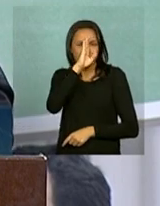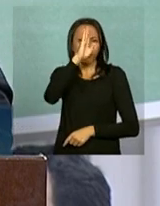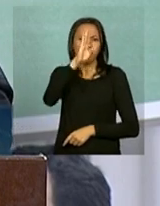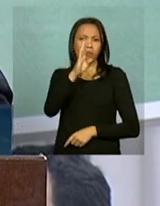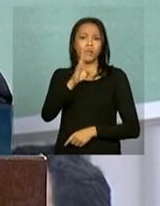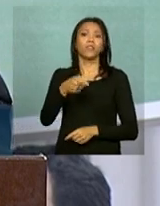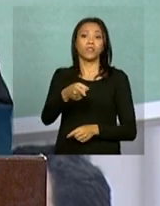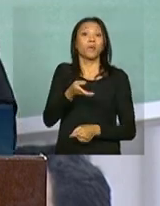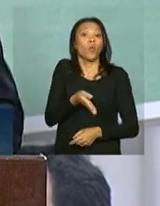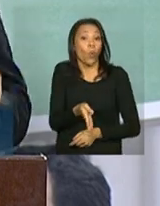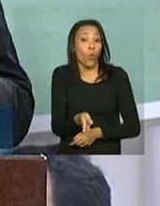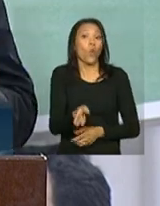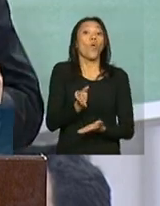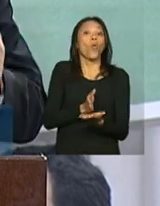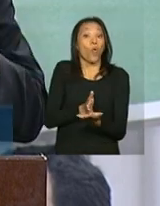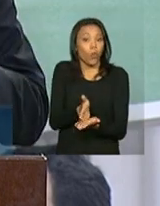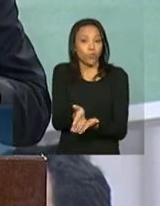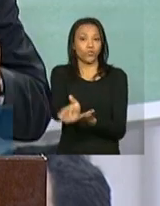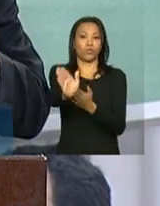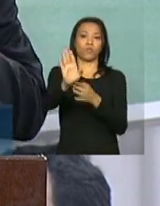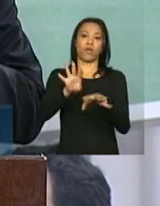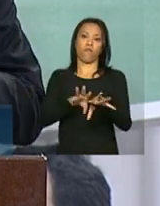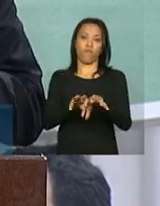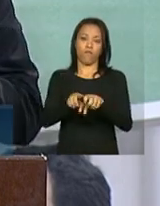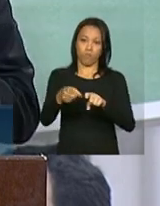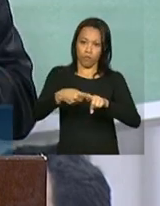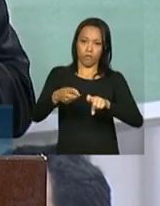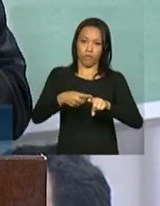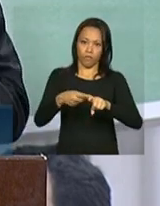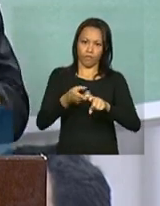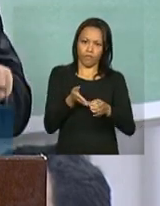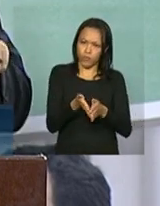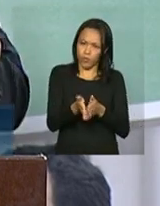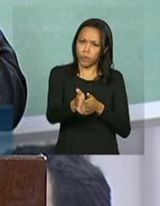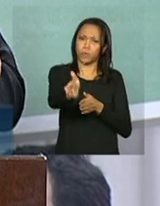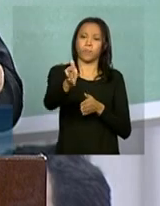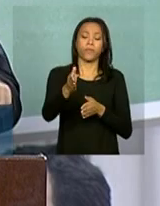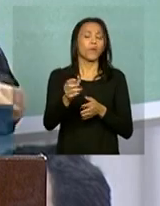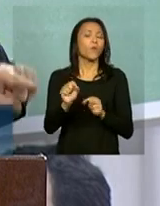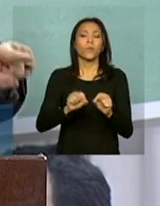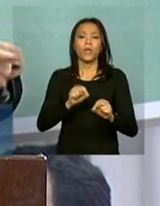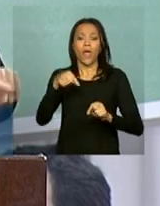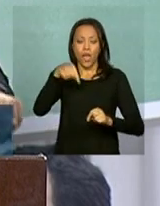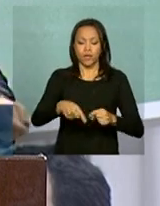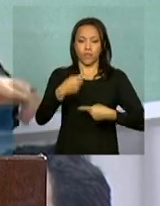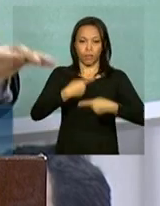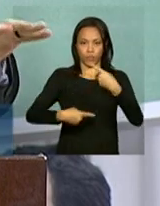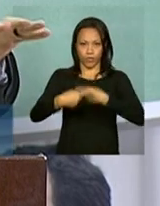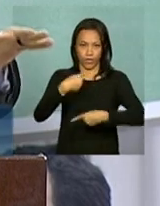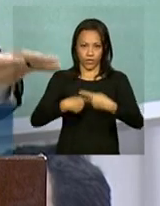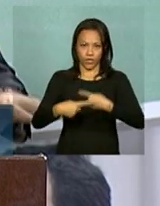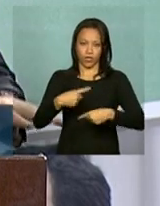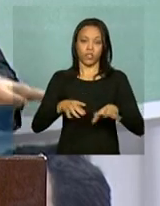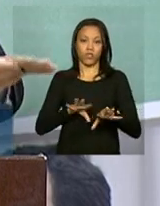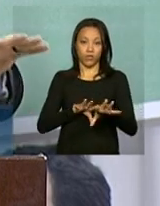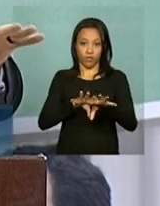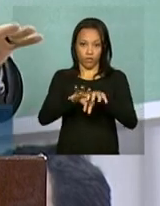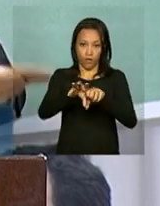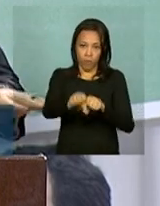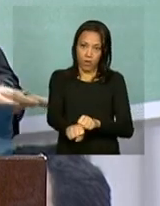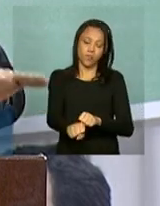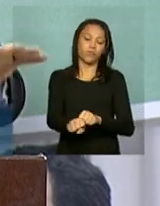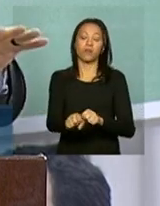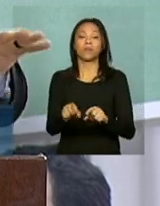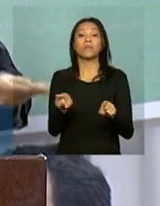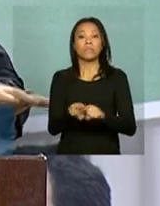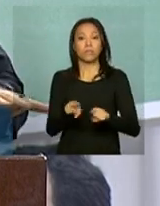médica. Eles serão reconhecidos e valorizados na carreira por essa política de formação, de campo de prática,